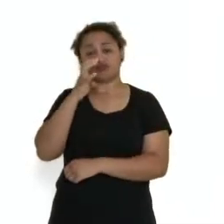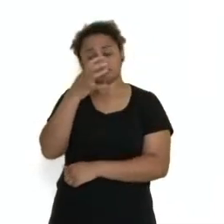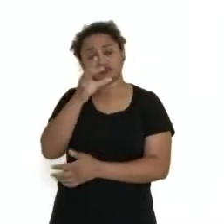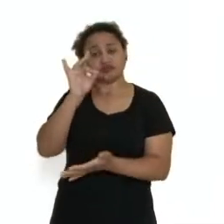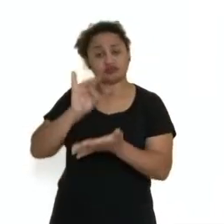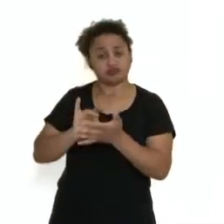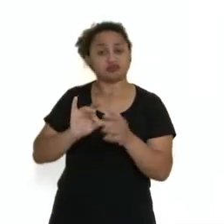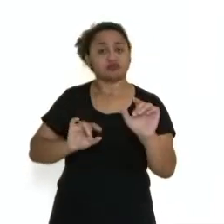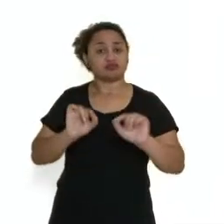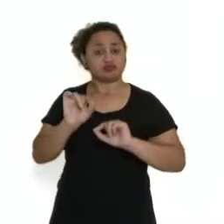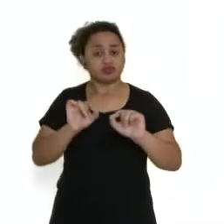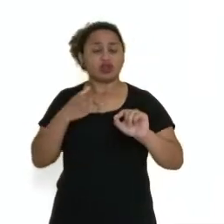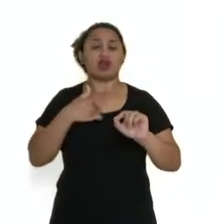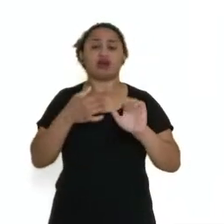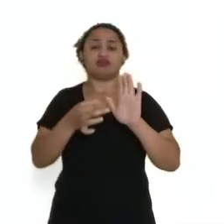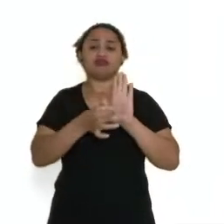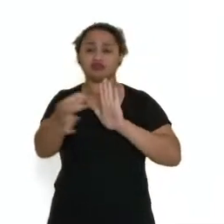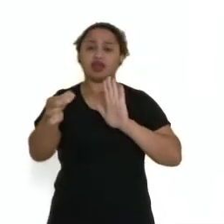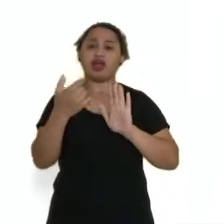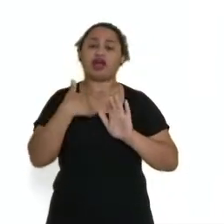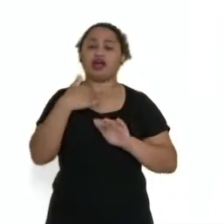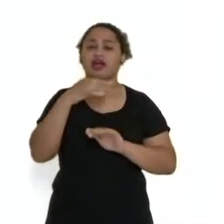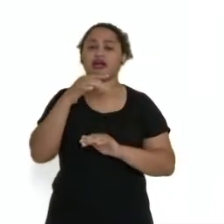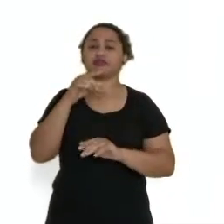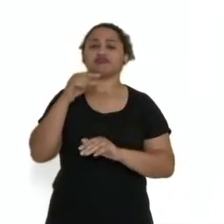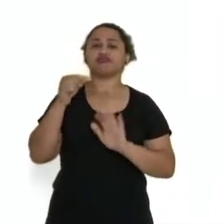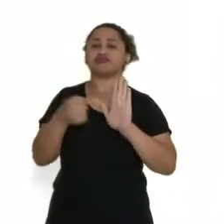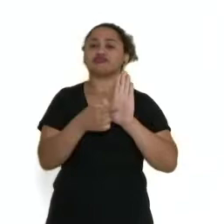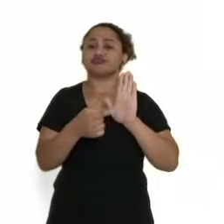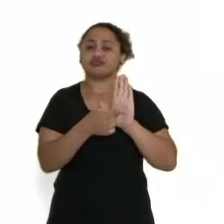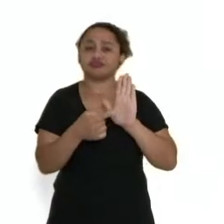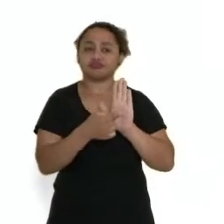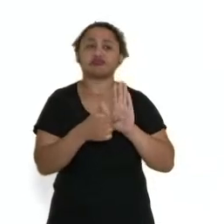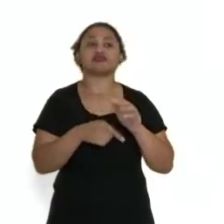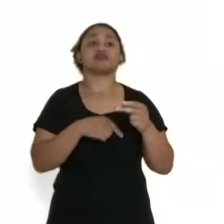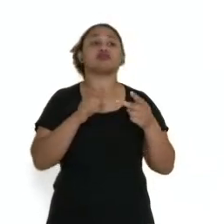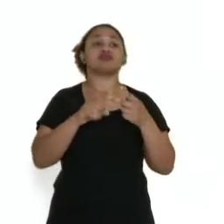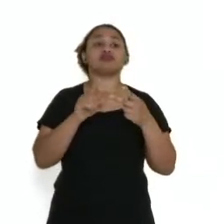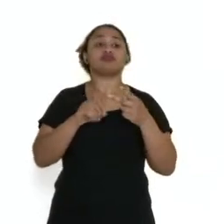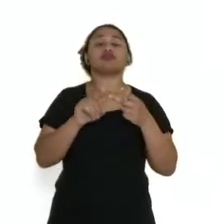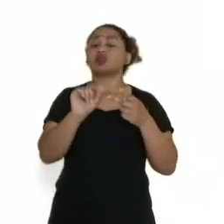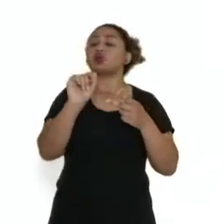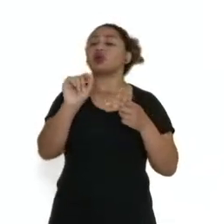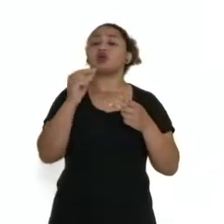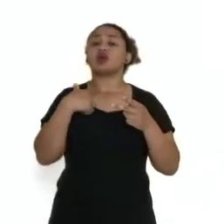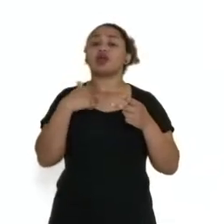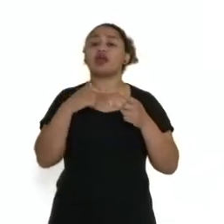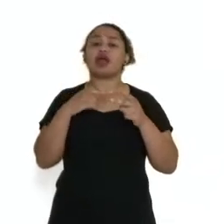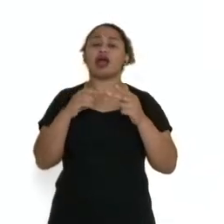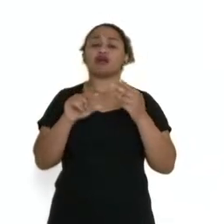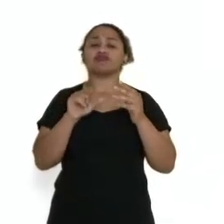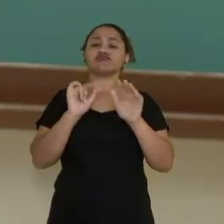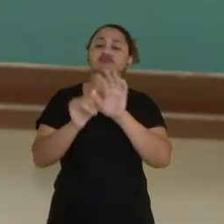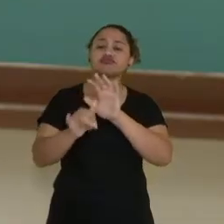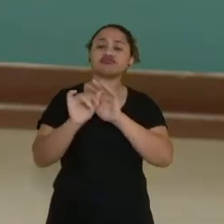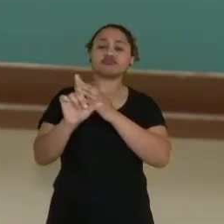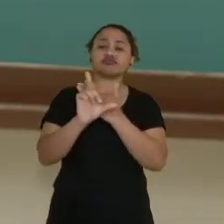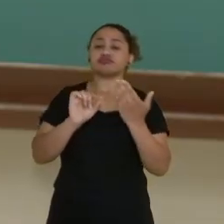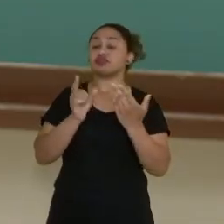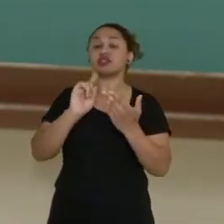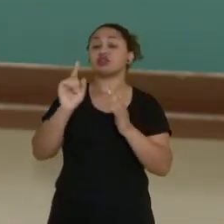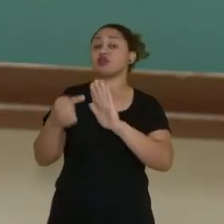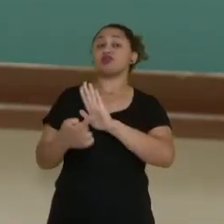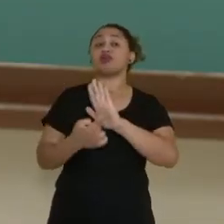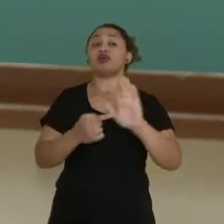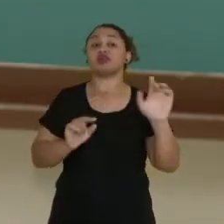né, pessoal? A denúncia. E o que as fábulas do Milor não revelam? O que você percebeu, então, que elas